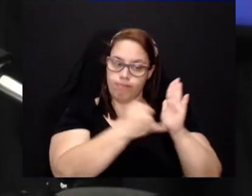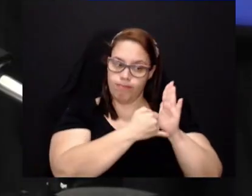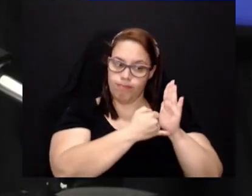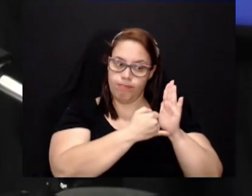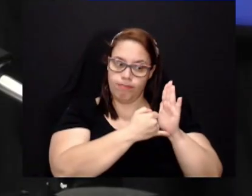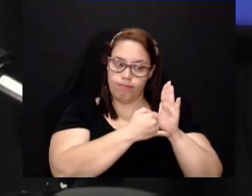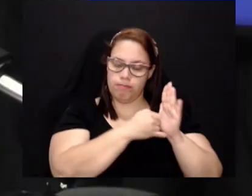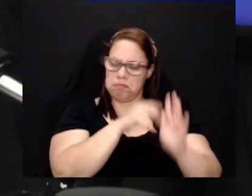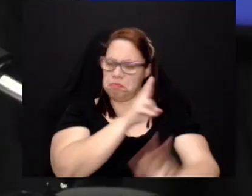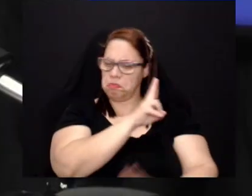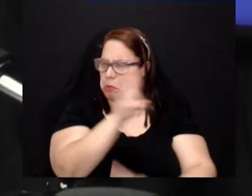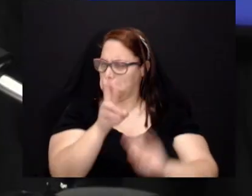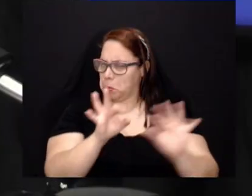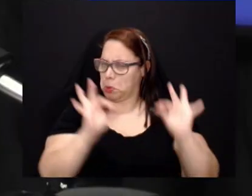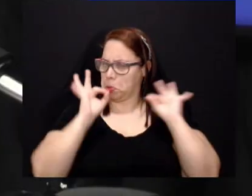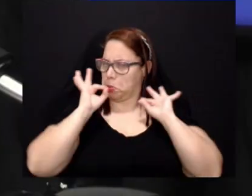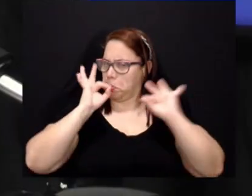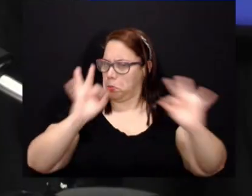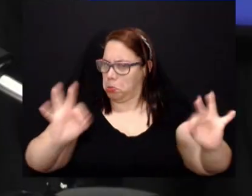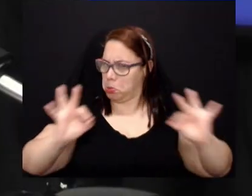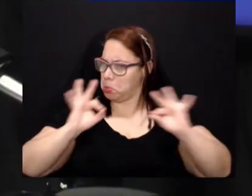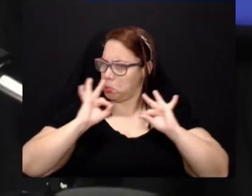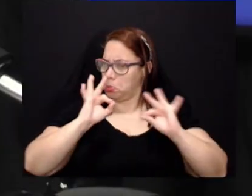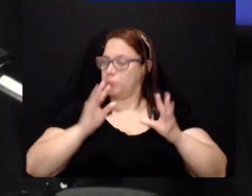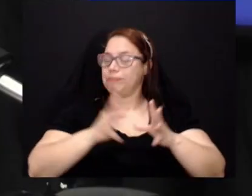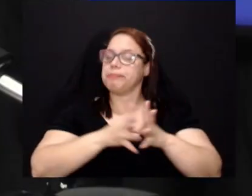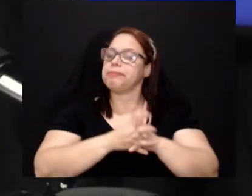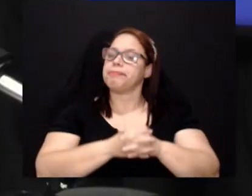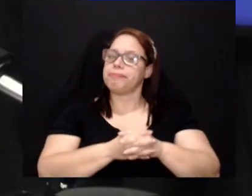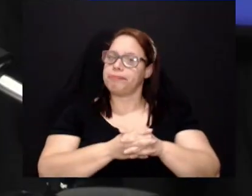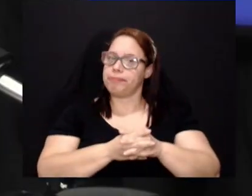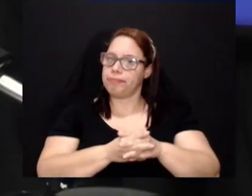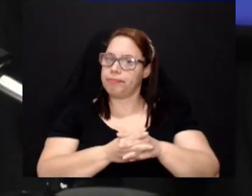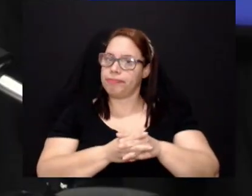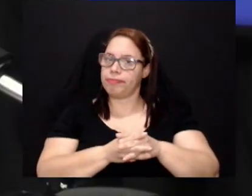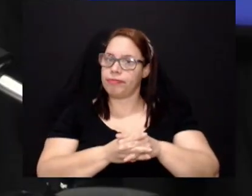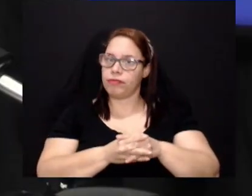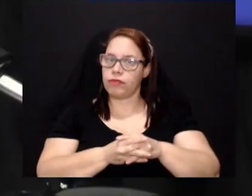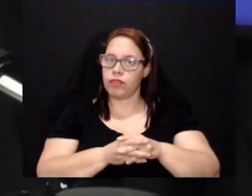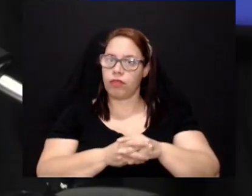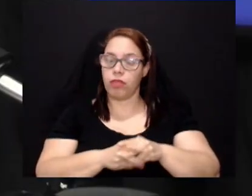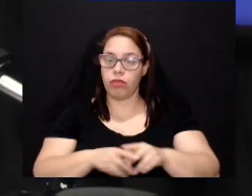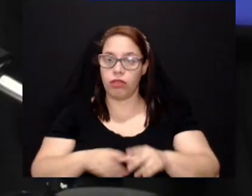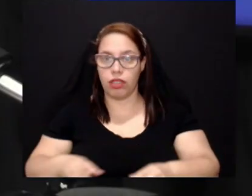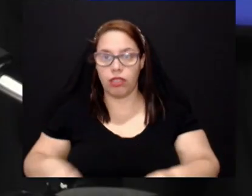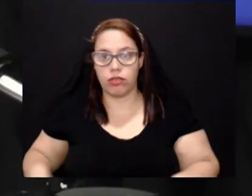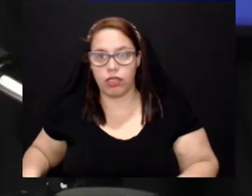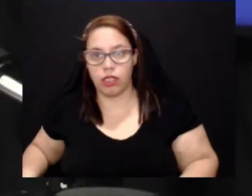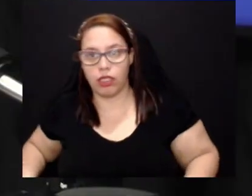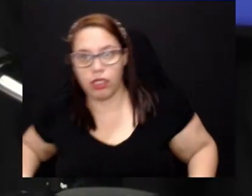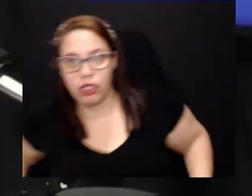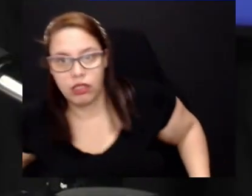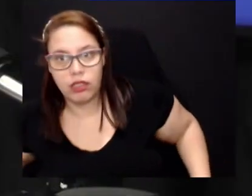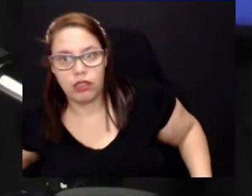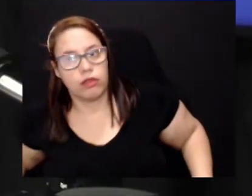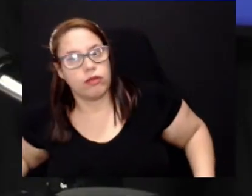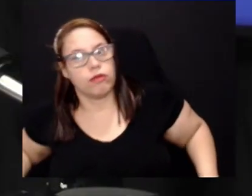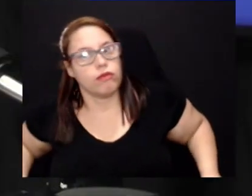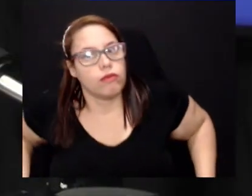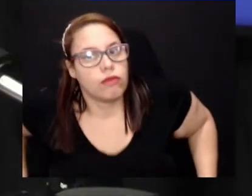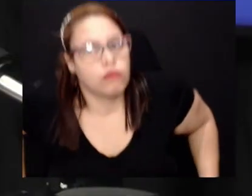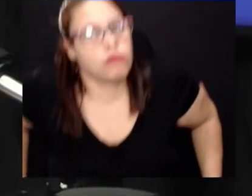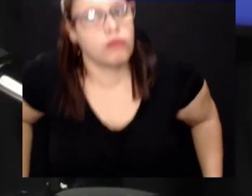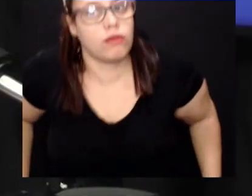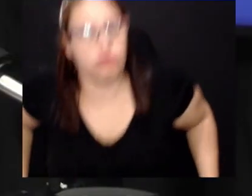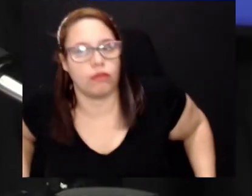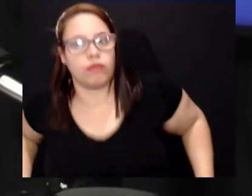renomadas, poderosas. Então é também, né, uma questão extremamente representativa, né? A